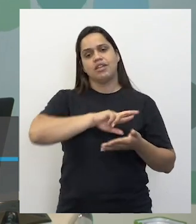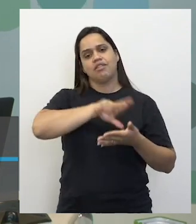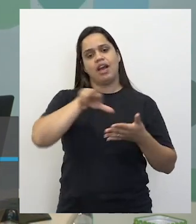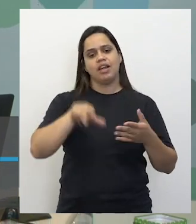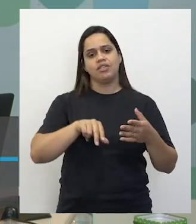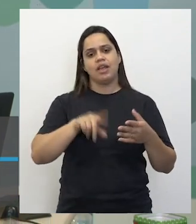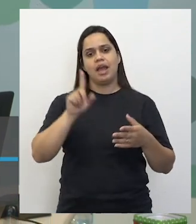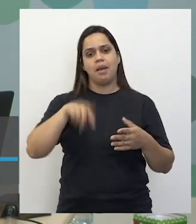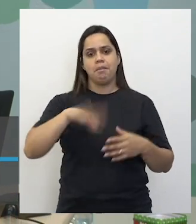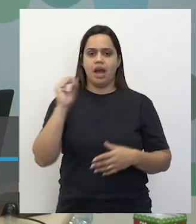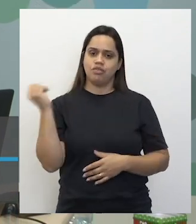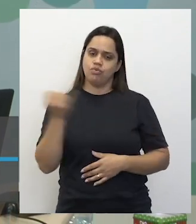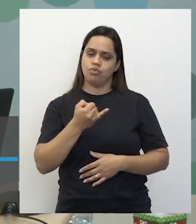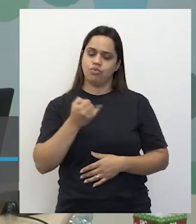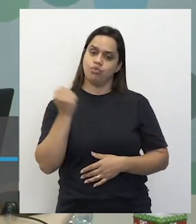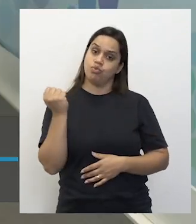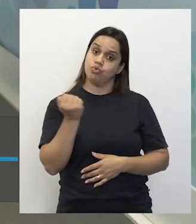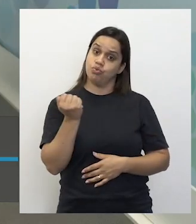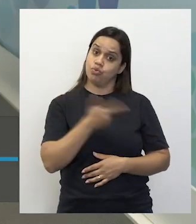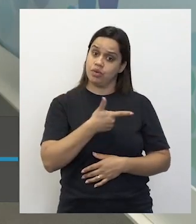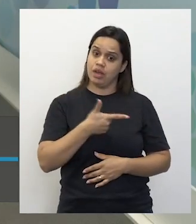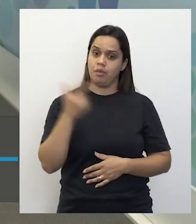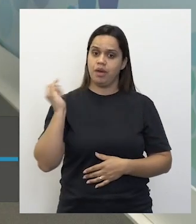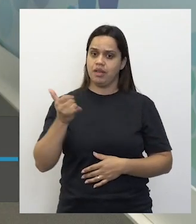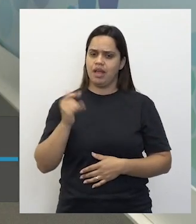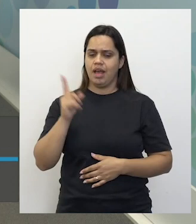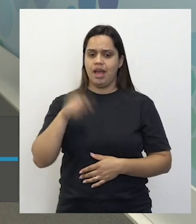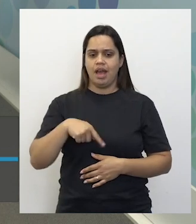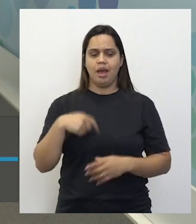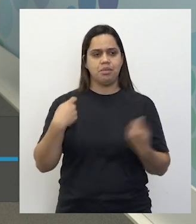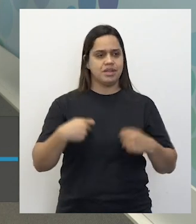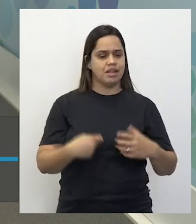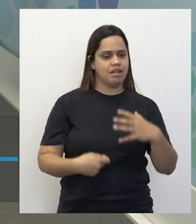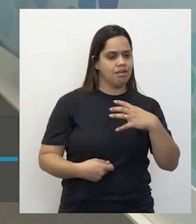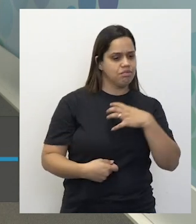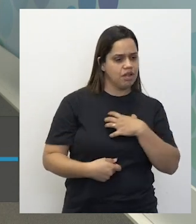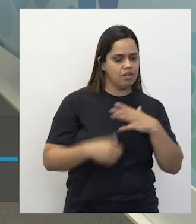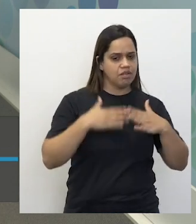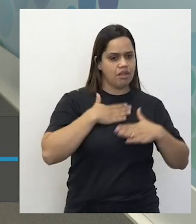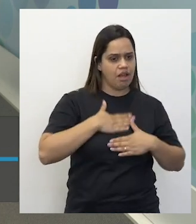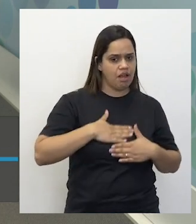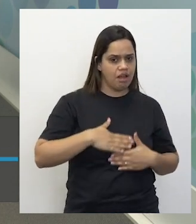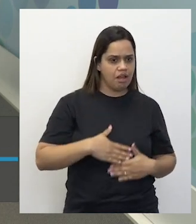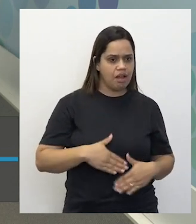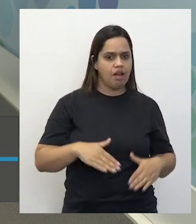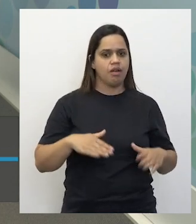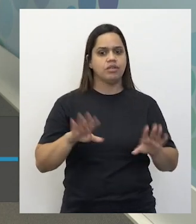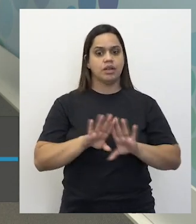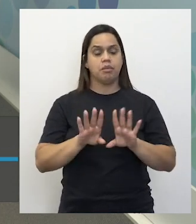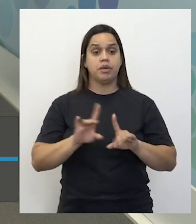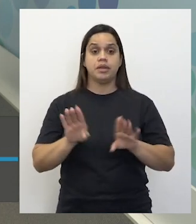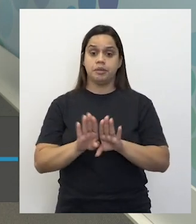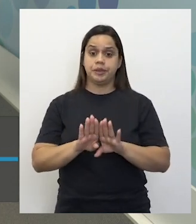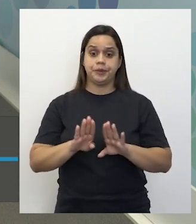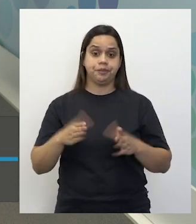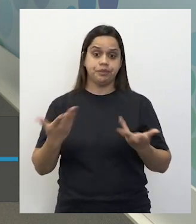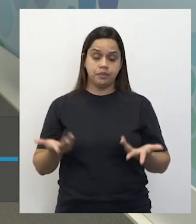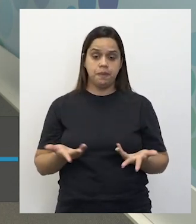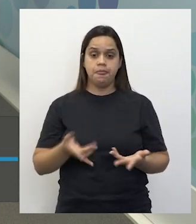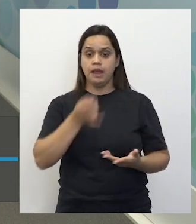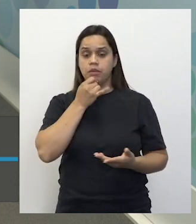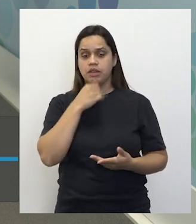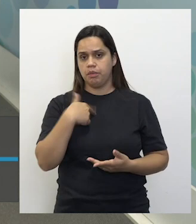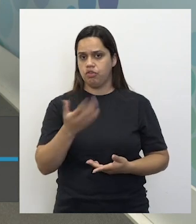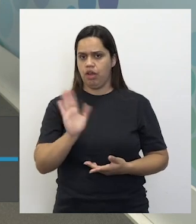que uma narrativa, talvez. O estado de espírito, de tranquilidade, o em volta também, em torno, apesar que eu já